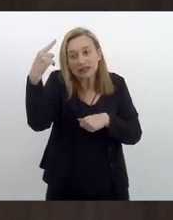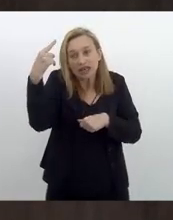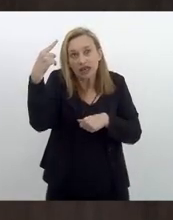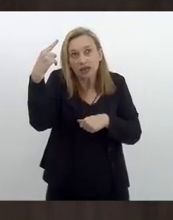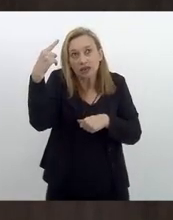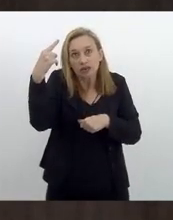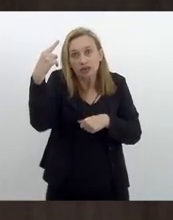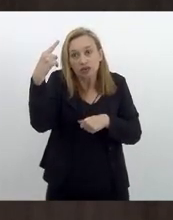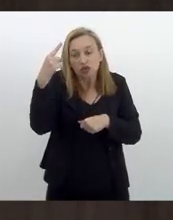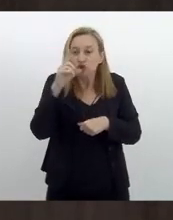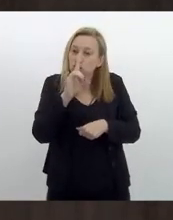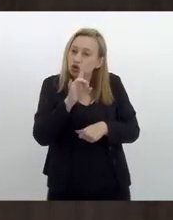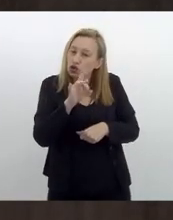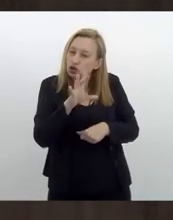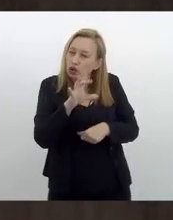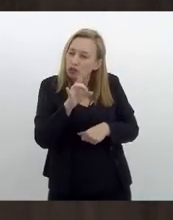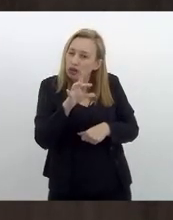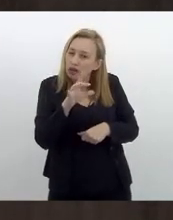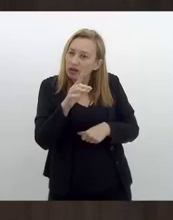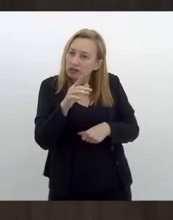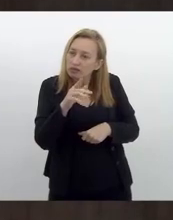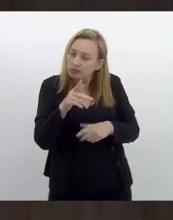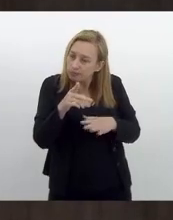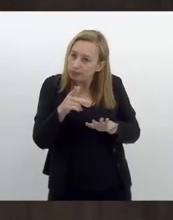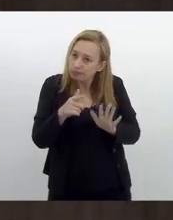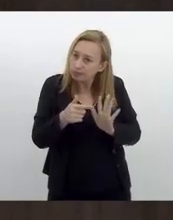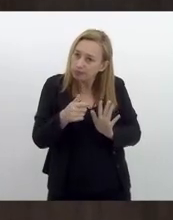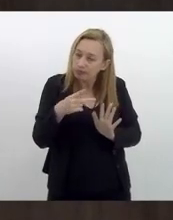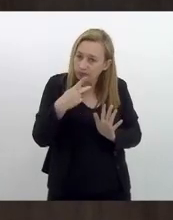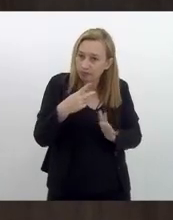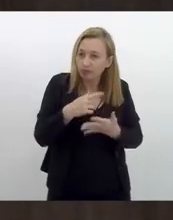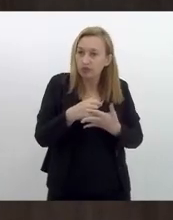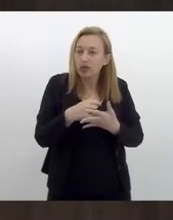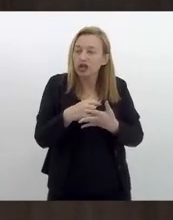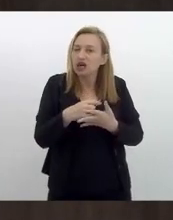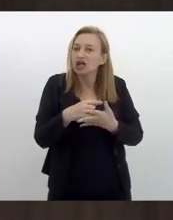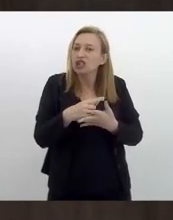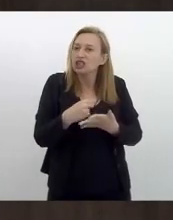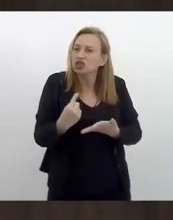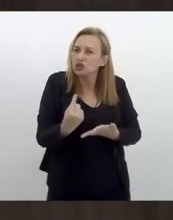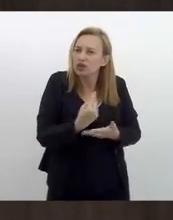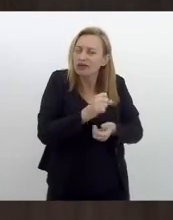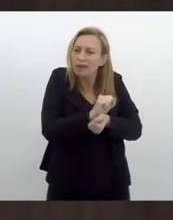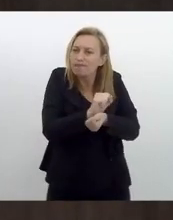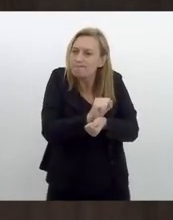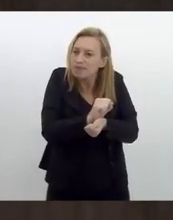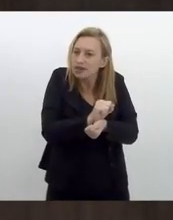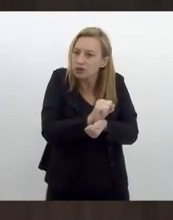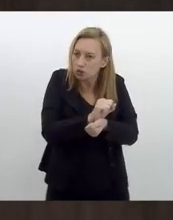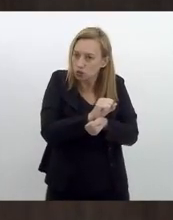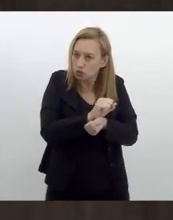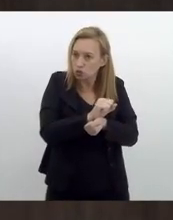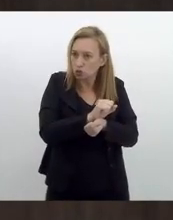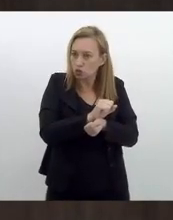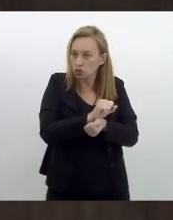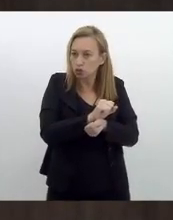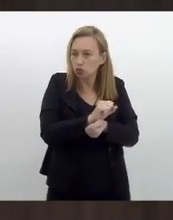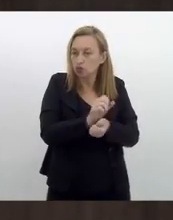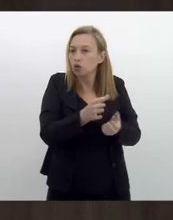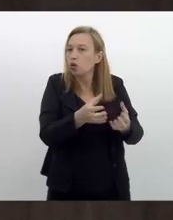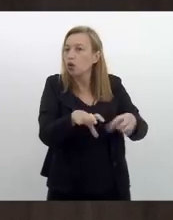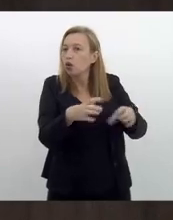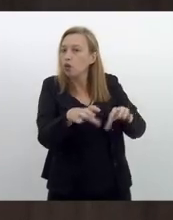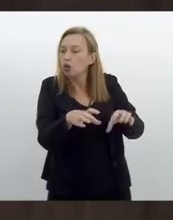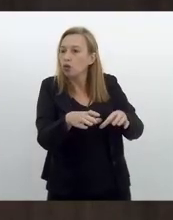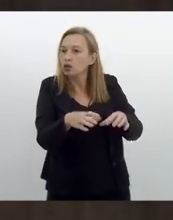que é só para apreciação, que em vez da gente ficar preso a que concurso se